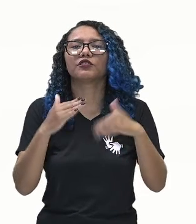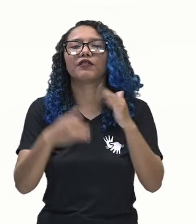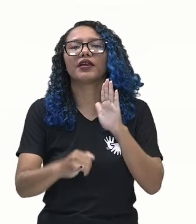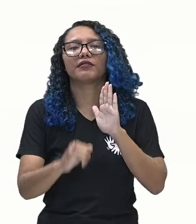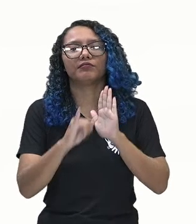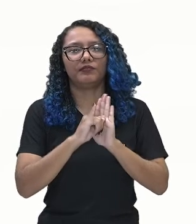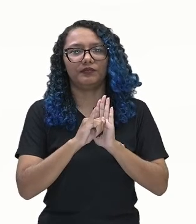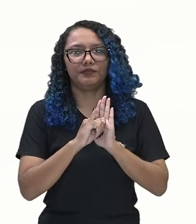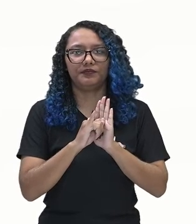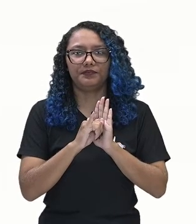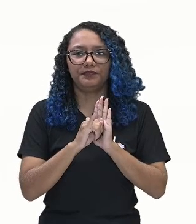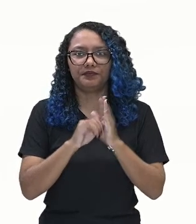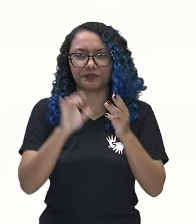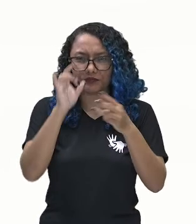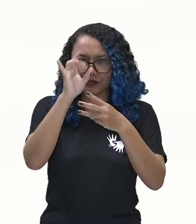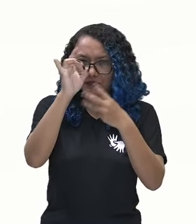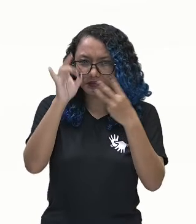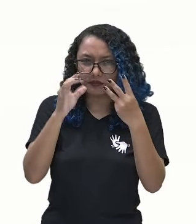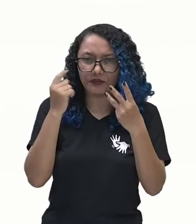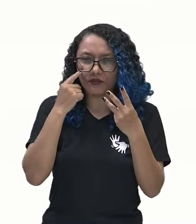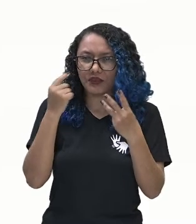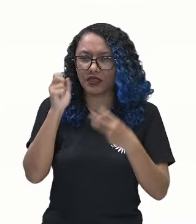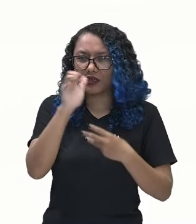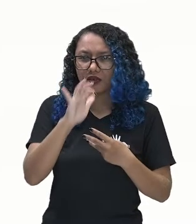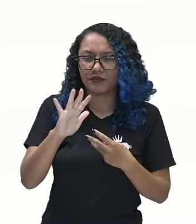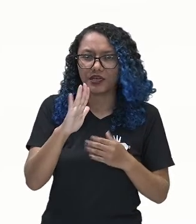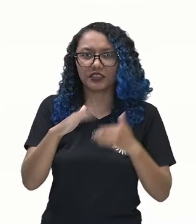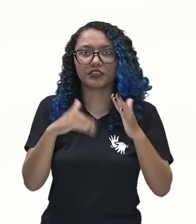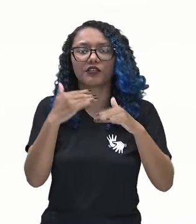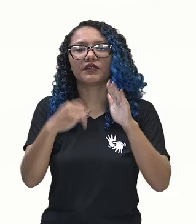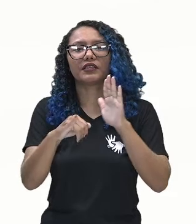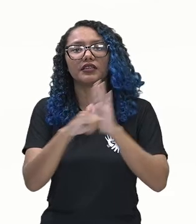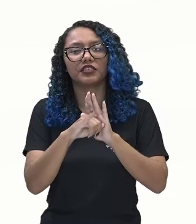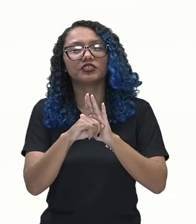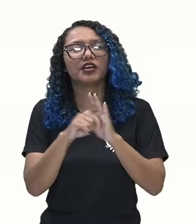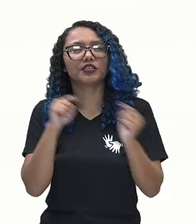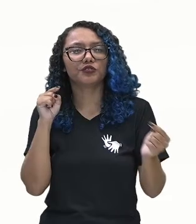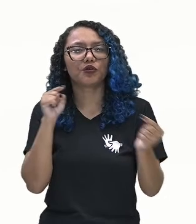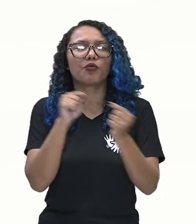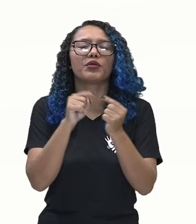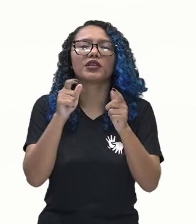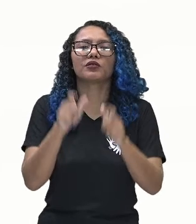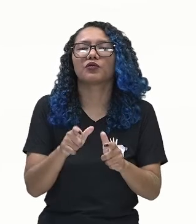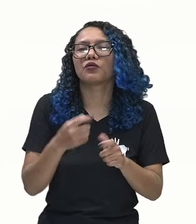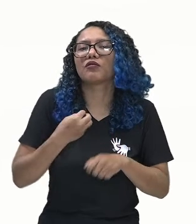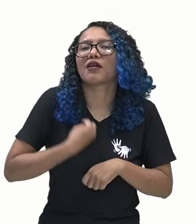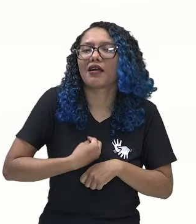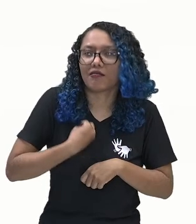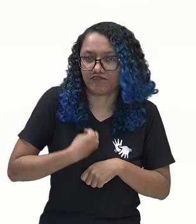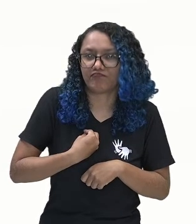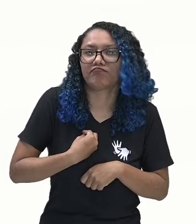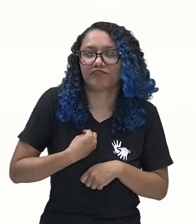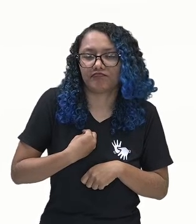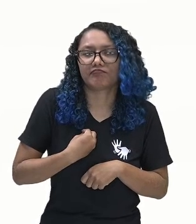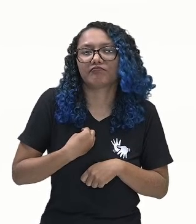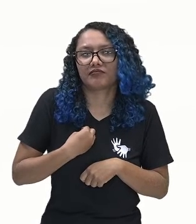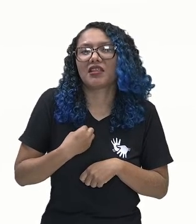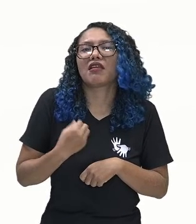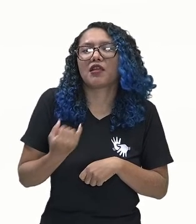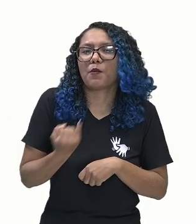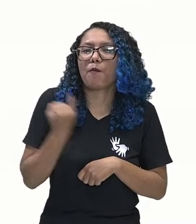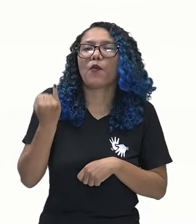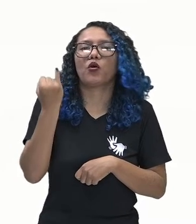imagens, cada um cria ali a sua identidade com esse lugar, né? Com esse espaço de vivência, que possui importância